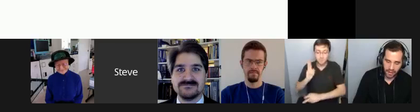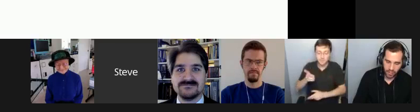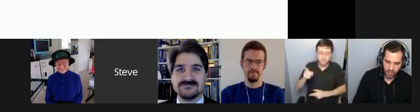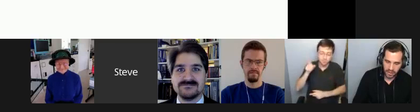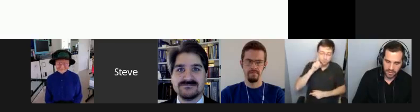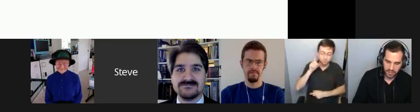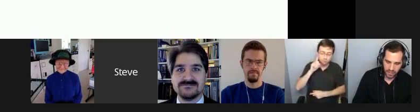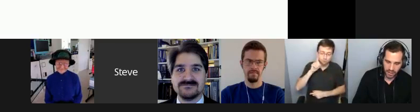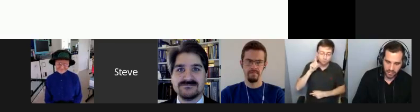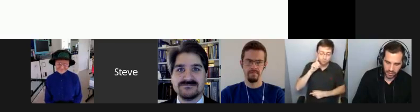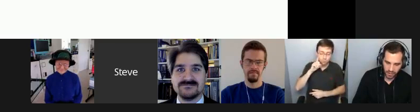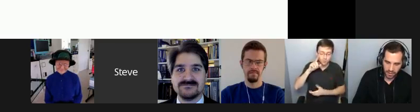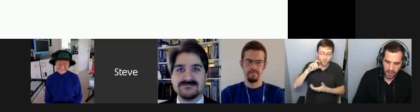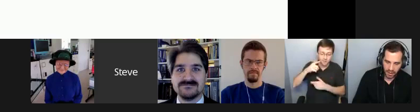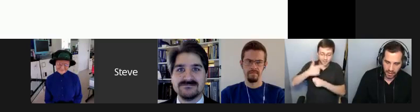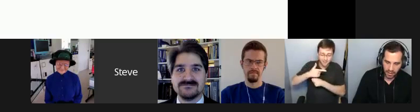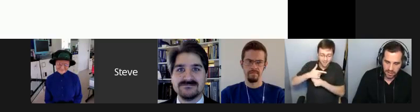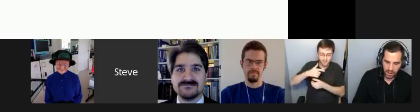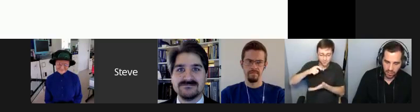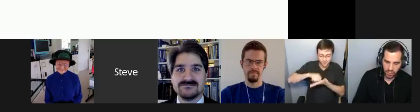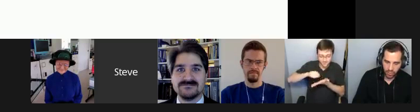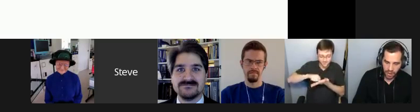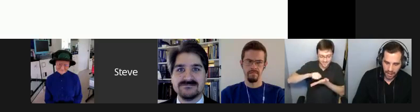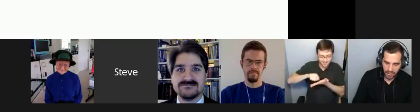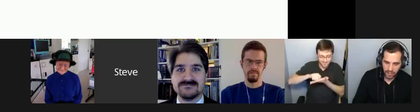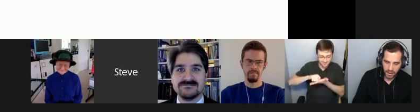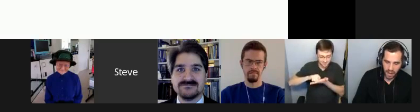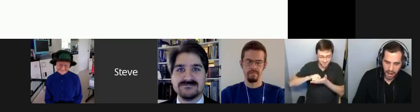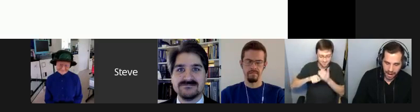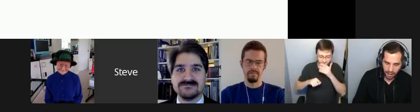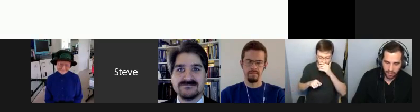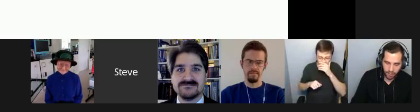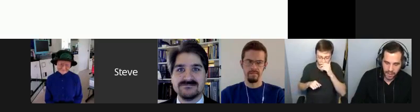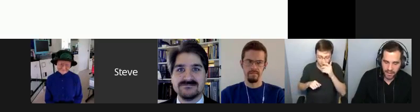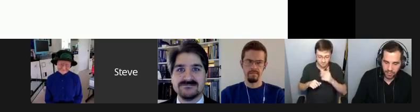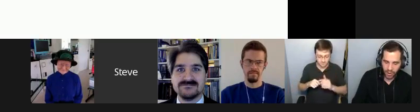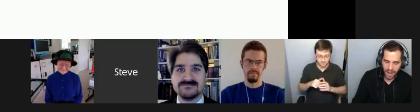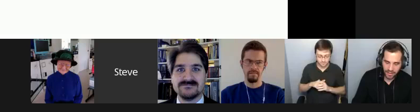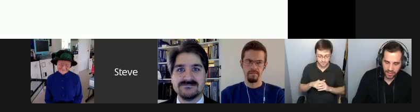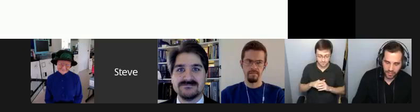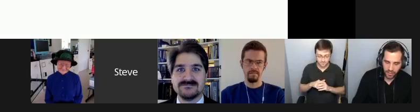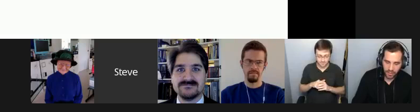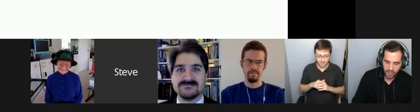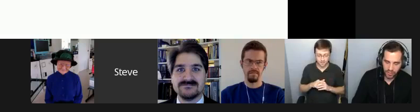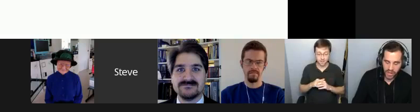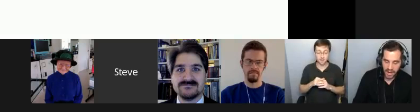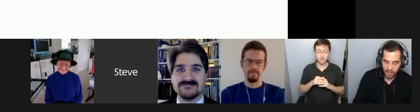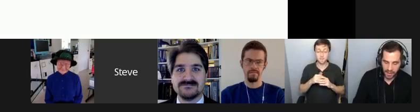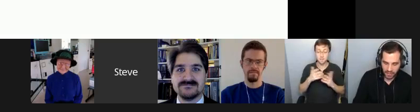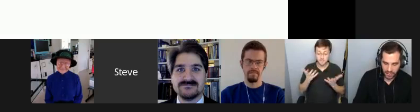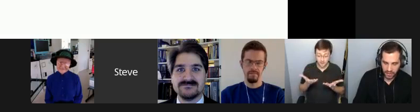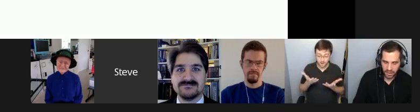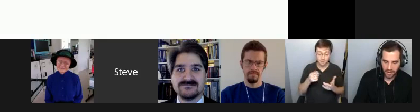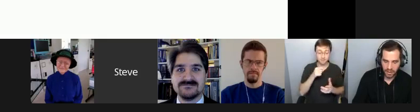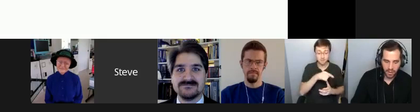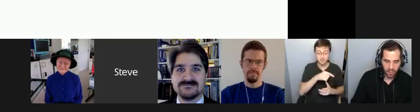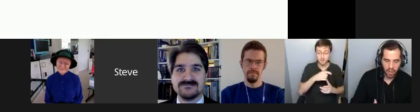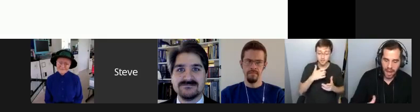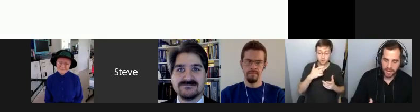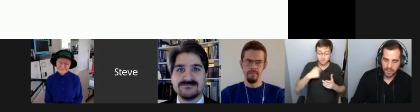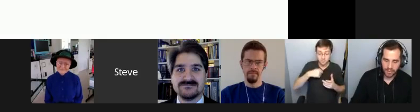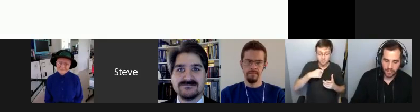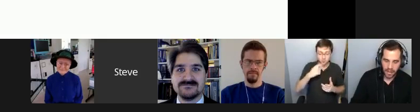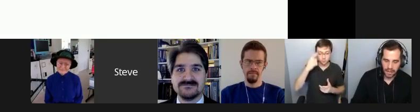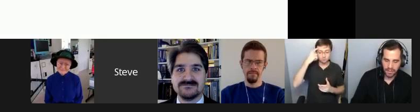complicador na leitura desses sujeitos. Então, eles estão acostumados ao mesmo léxico diariamente e não